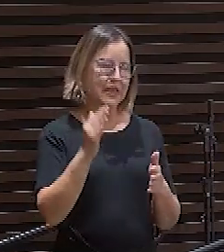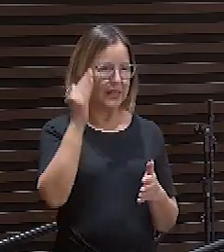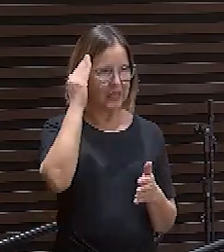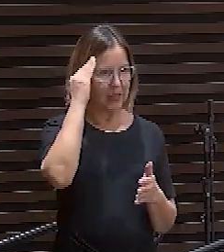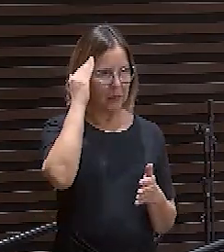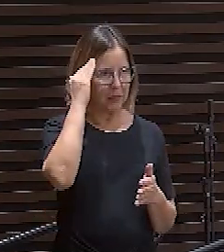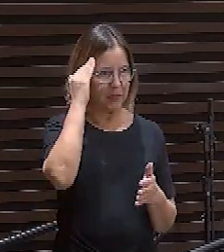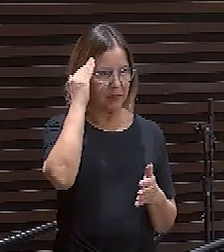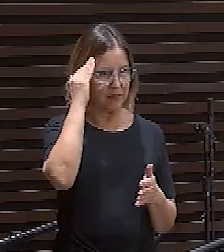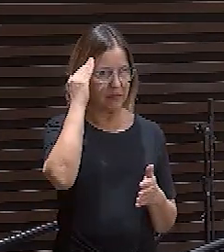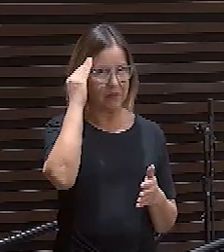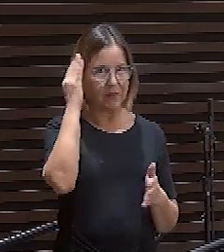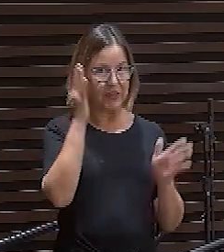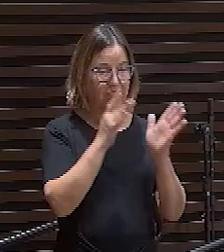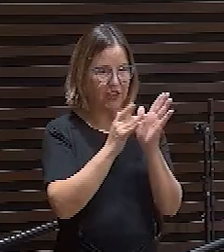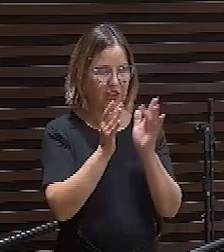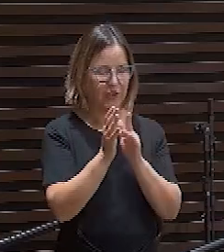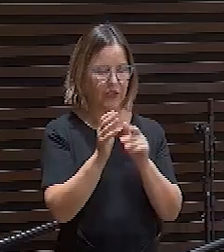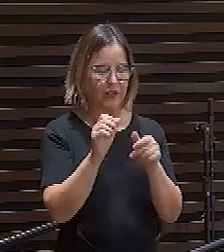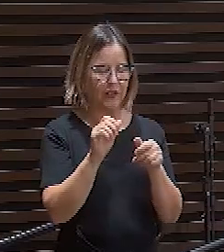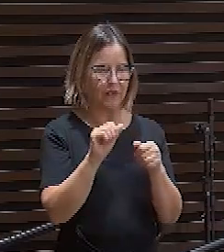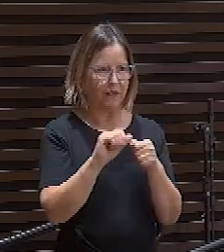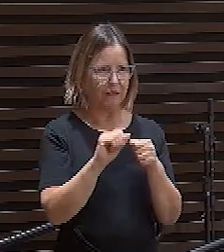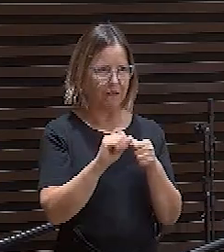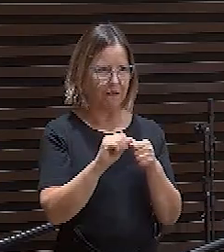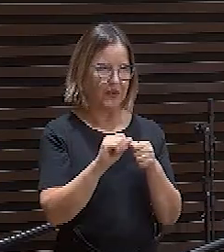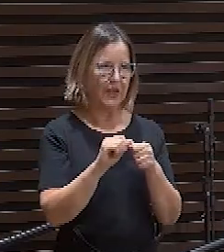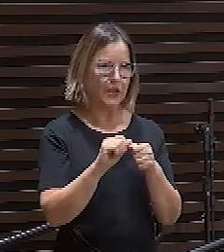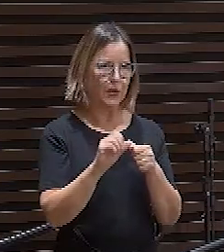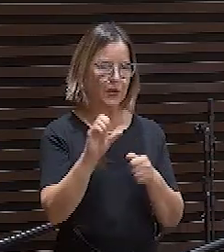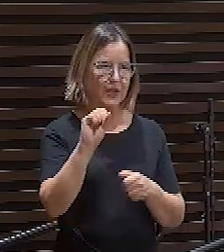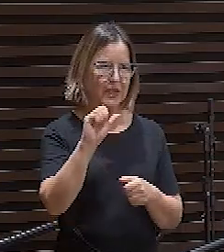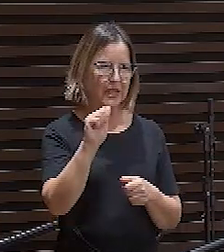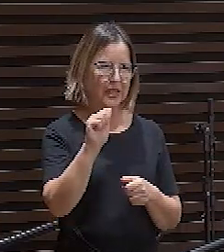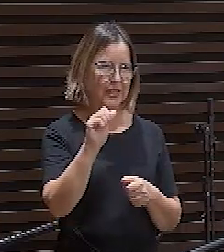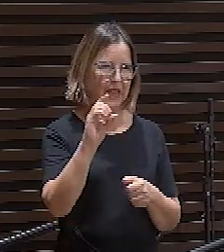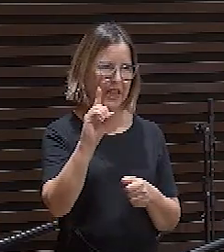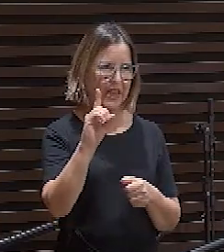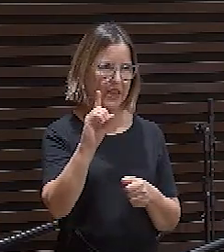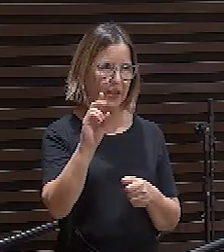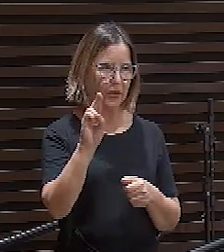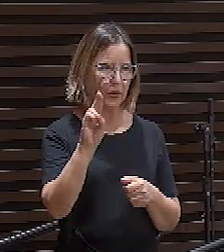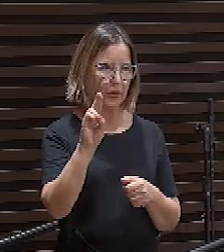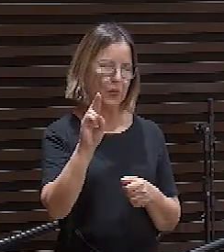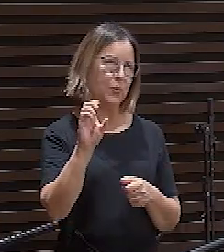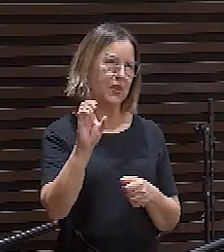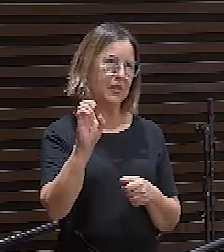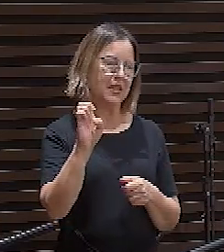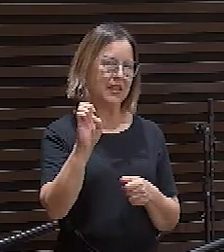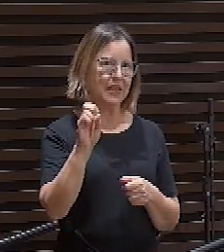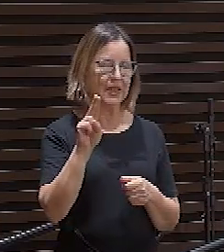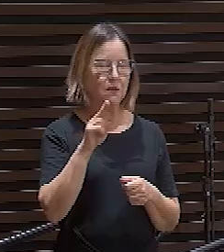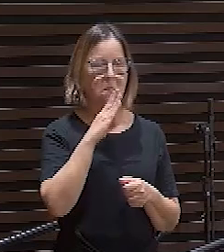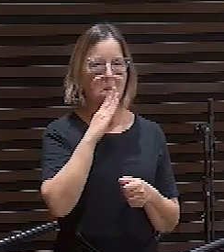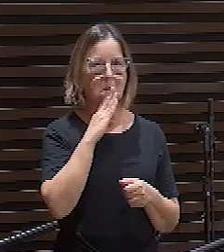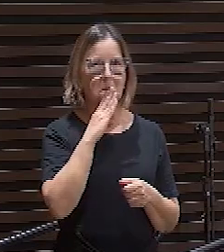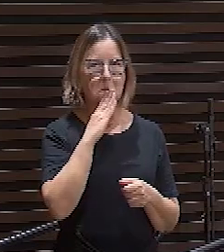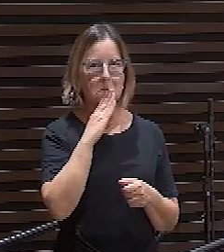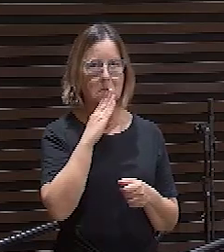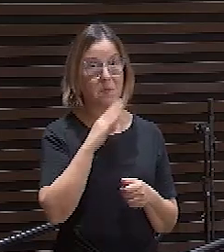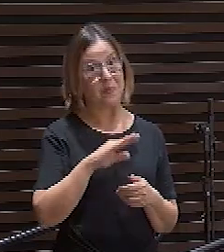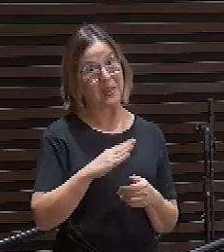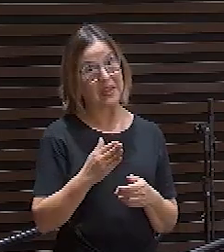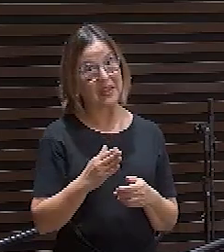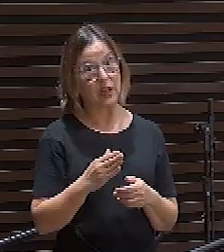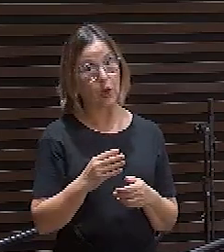fizera calar os saduceus, reuniram-se em conselho. E um deles, intérprete da lei, experimentando-o,